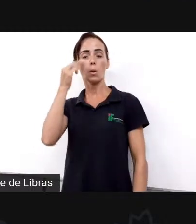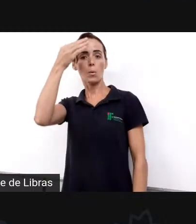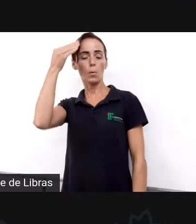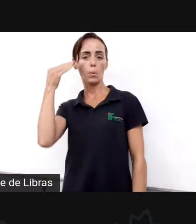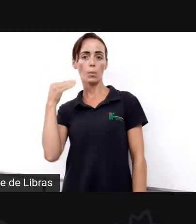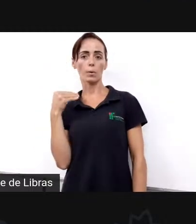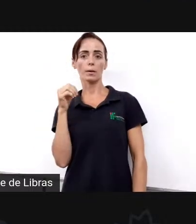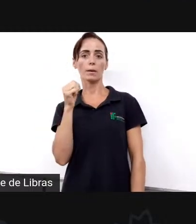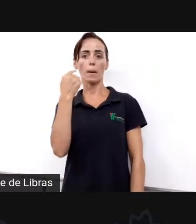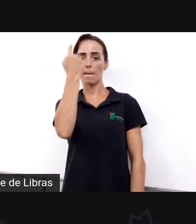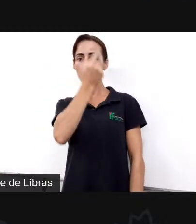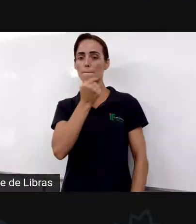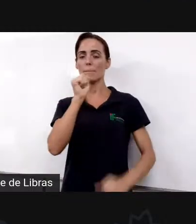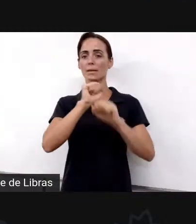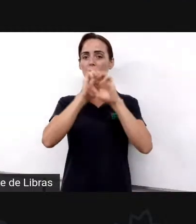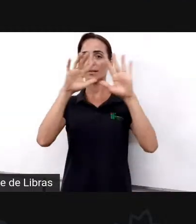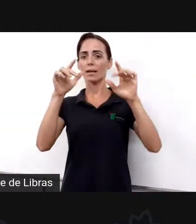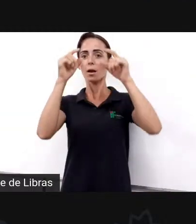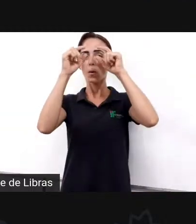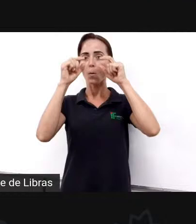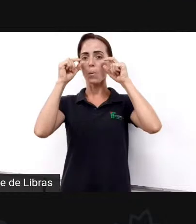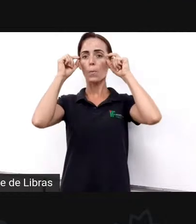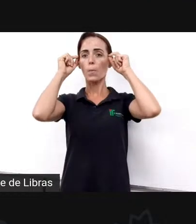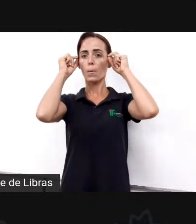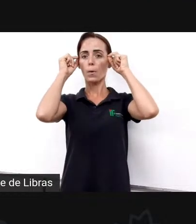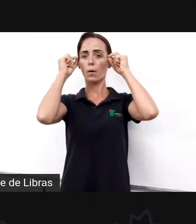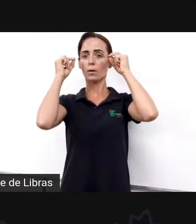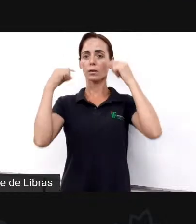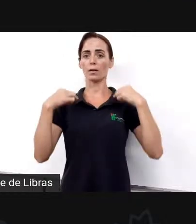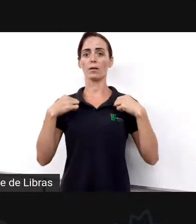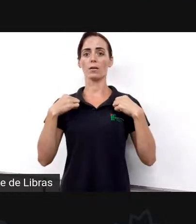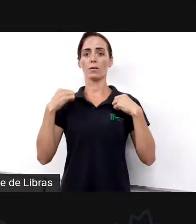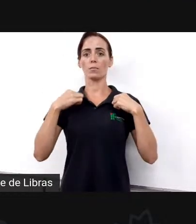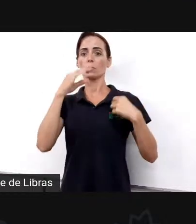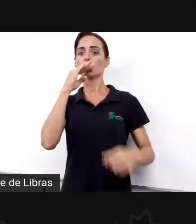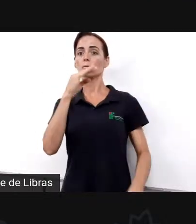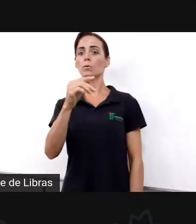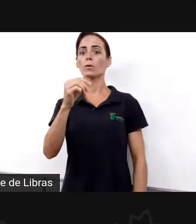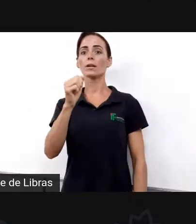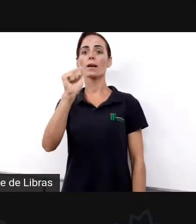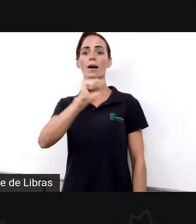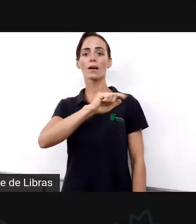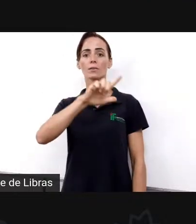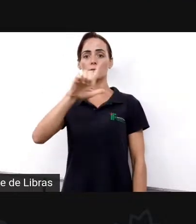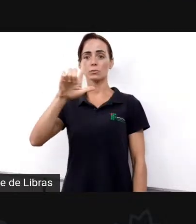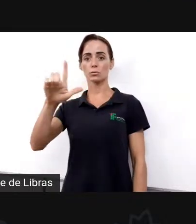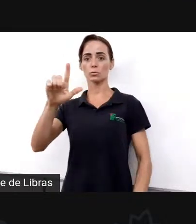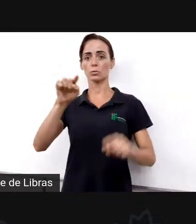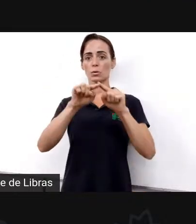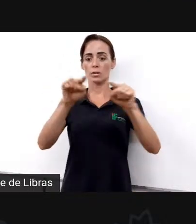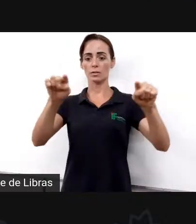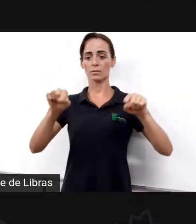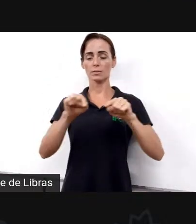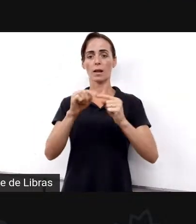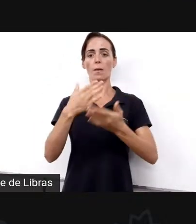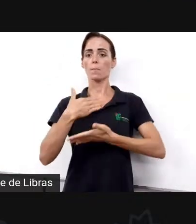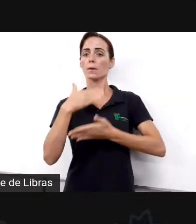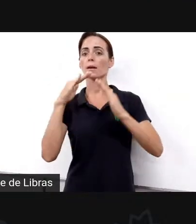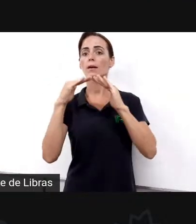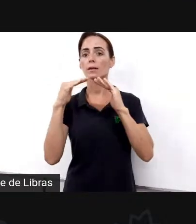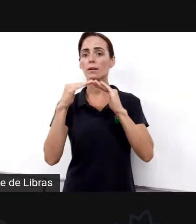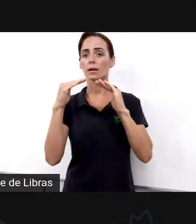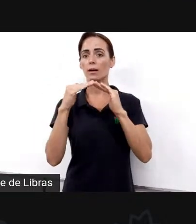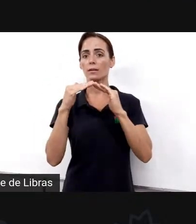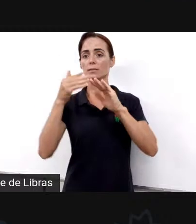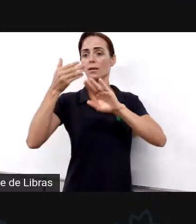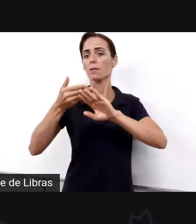castanhos. Estou de óculos, visto uma blusa de cor azul. Estou na sala de minha casa, que tem